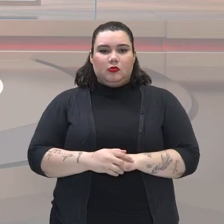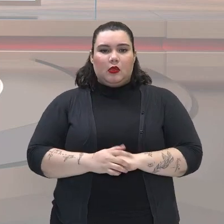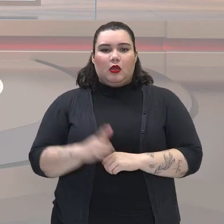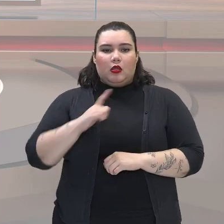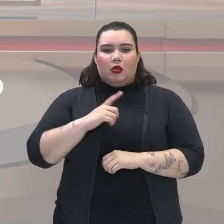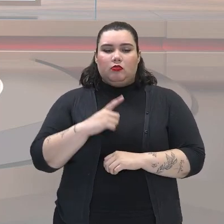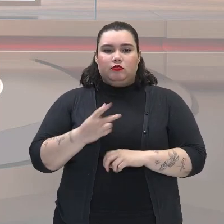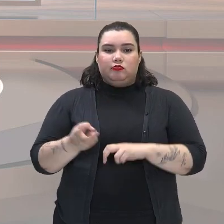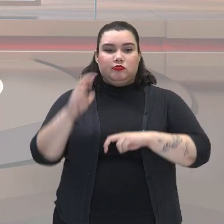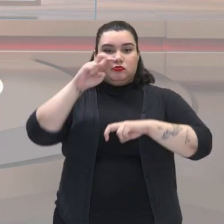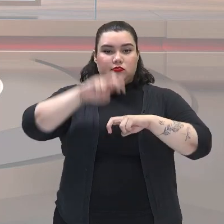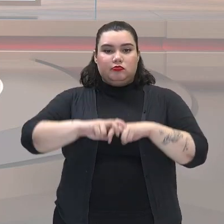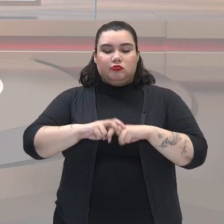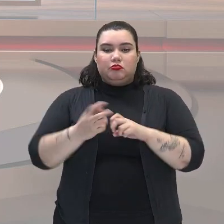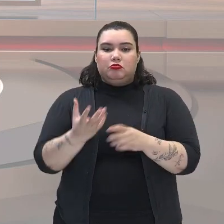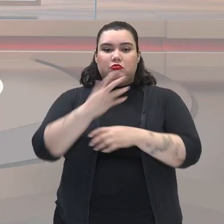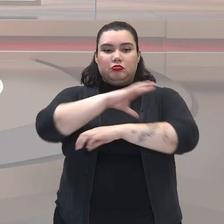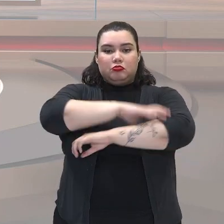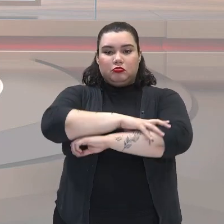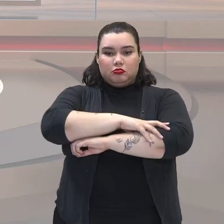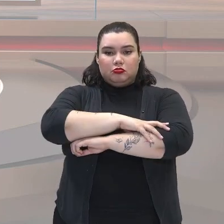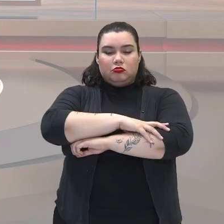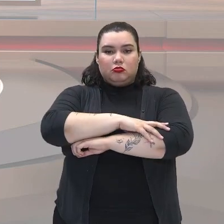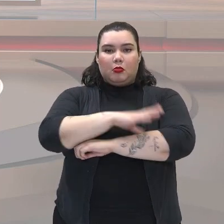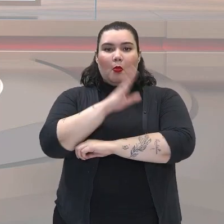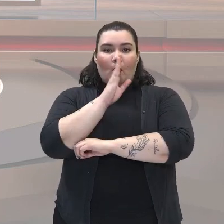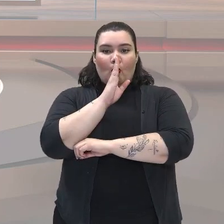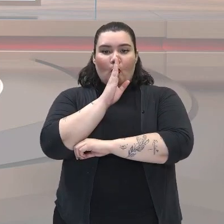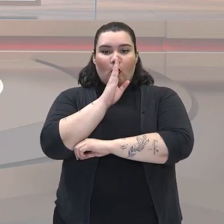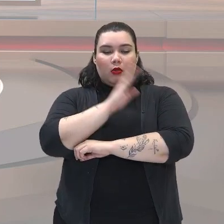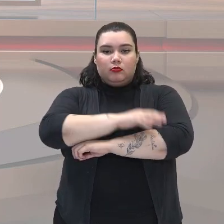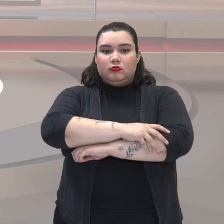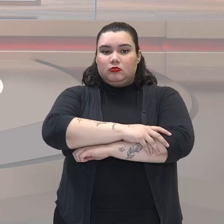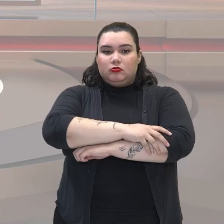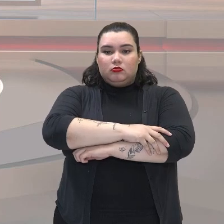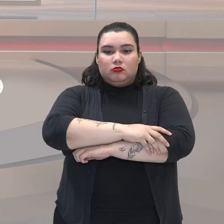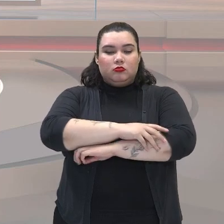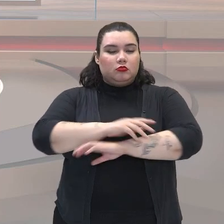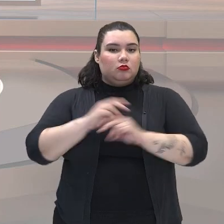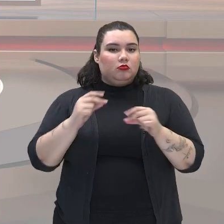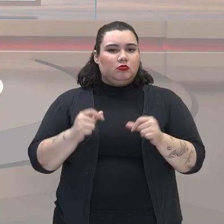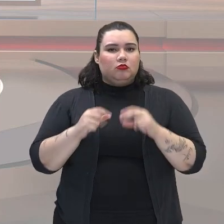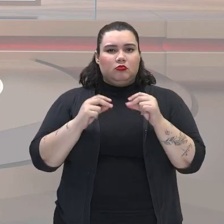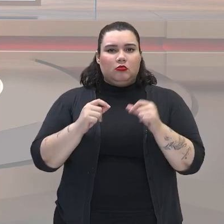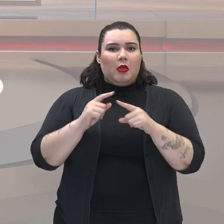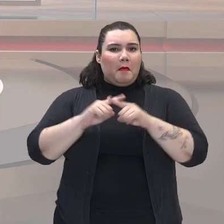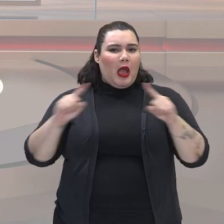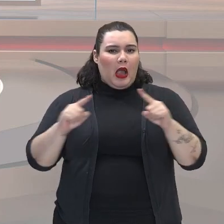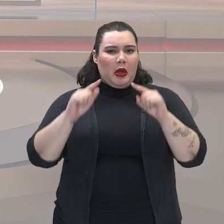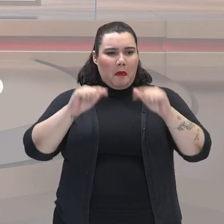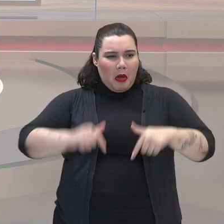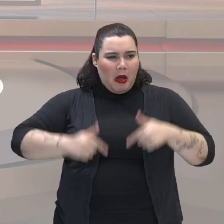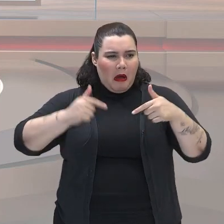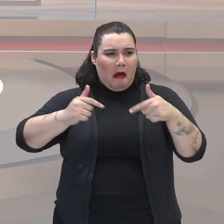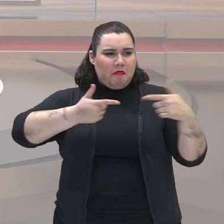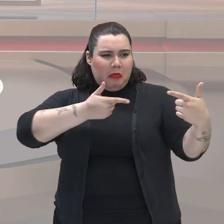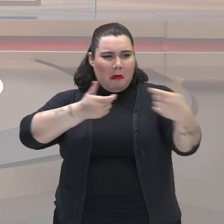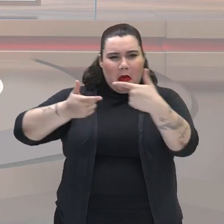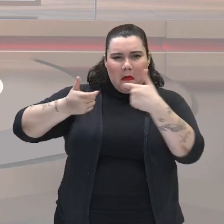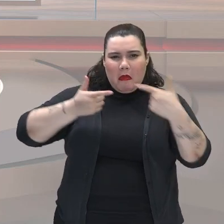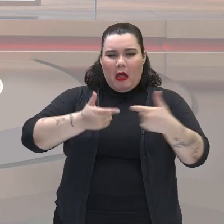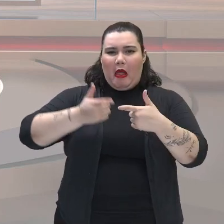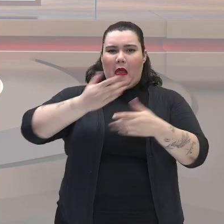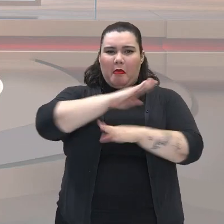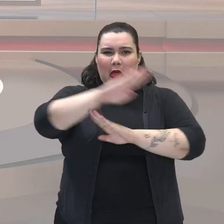braços e sentavam no chão. Mas não pegavam em armas, não iam para uma luta de fato corpo a corpo, não